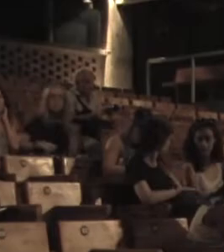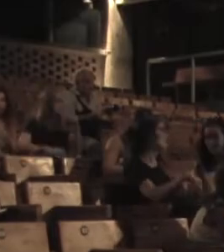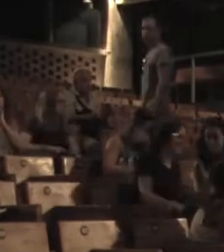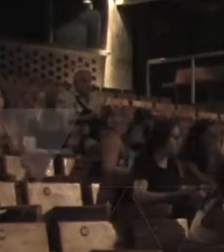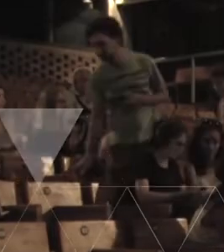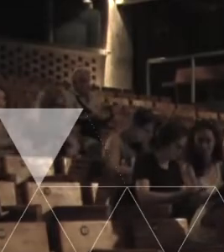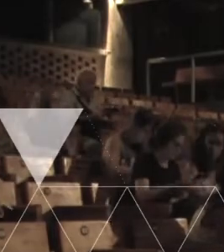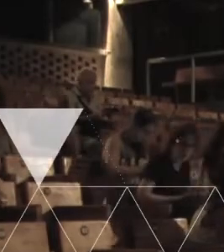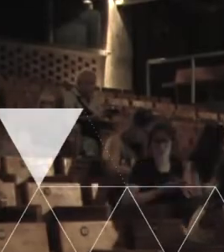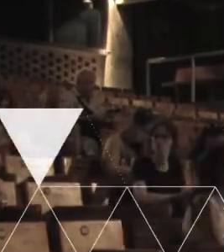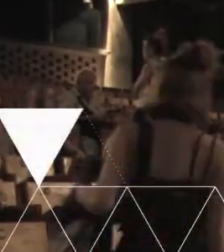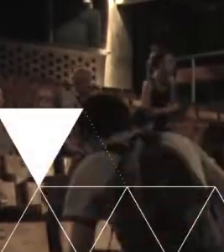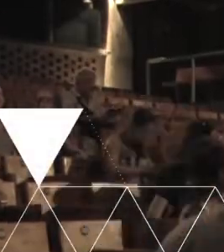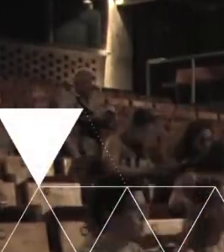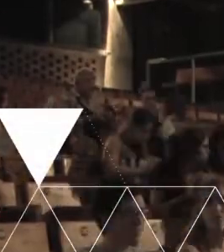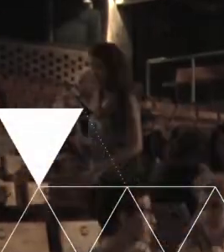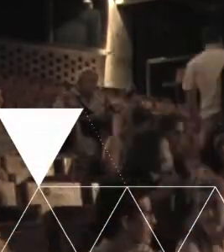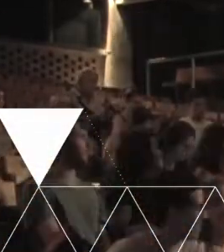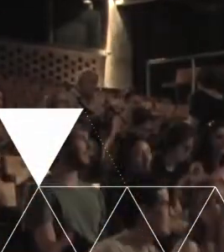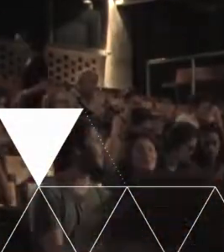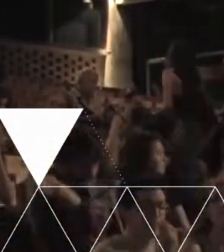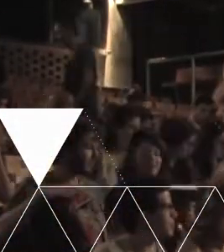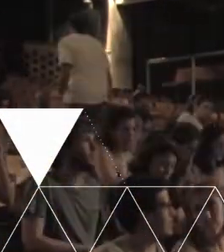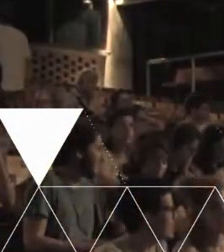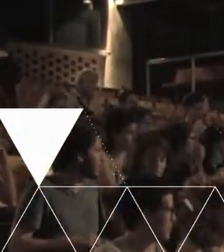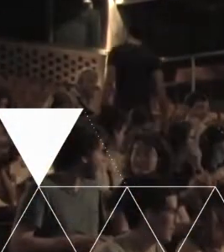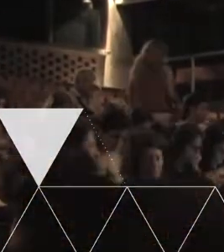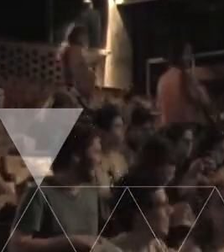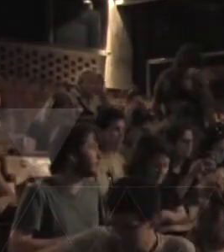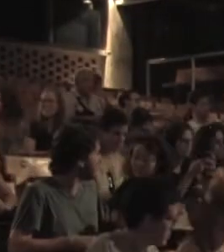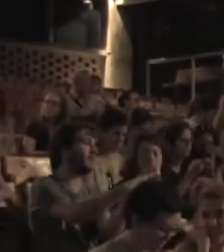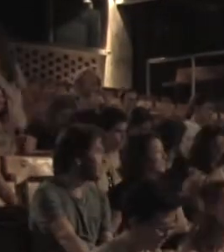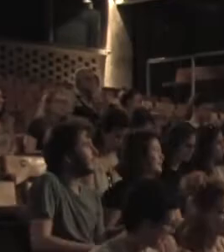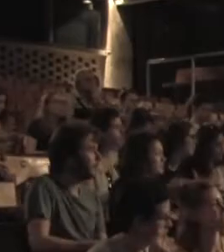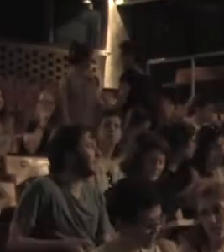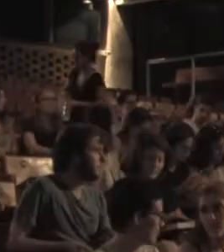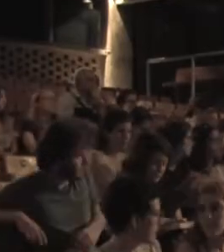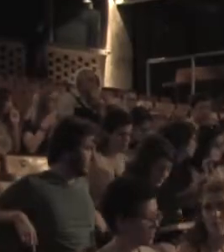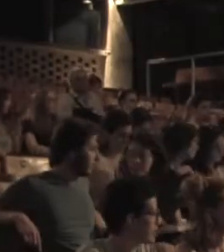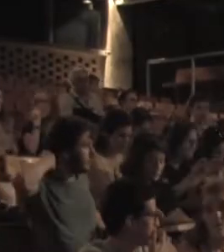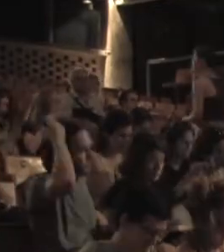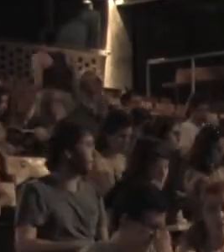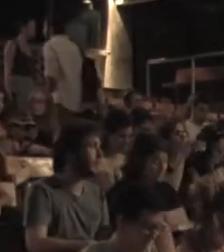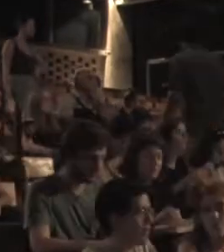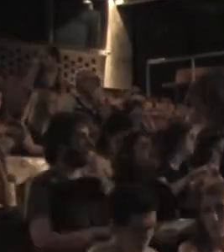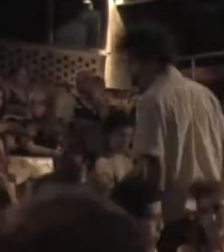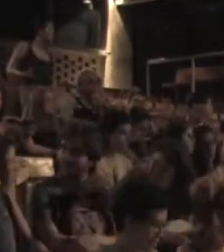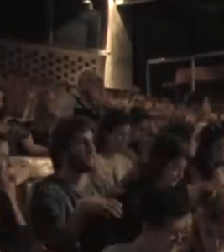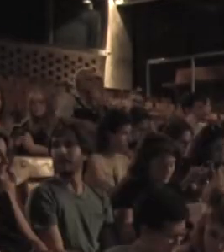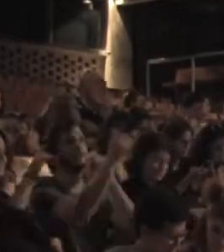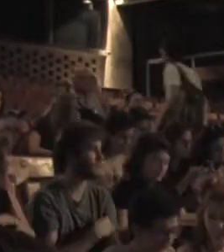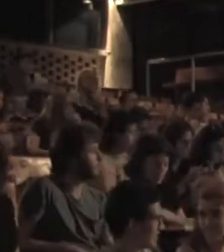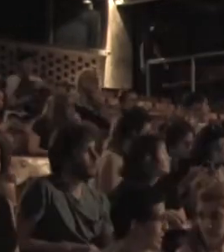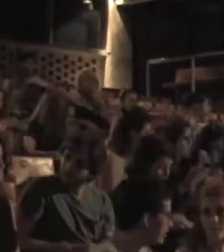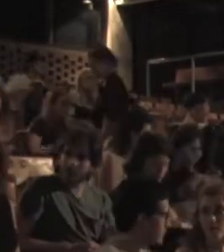todos que eu estou mostrando são trabalhos de arquitetura. E que eu acho que o que eles têm em comum é, de certa maneira, esse compromisso